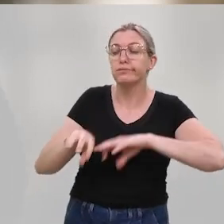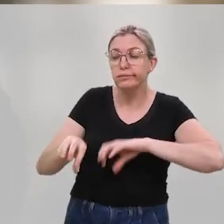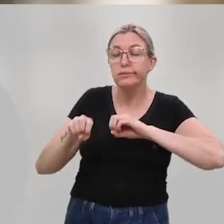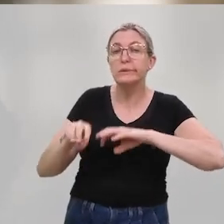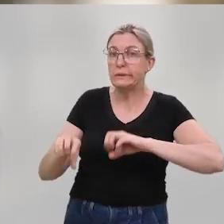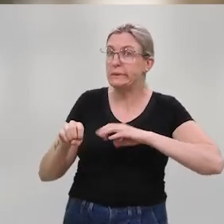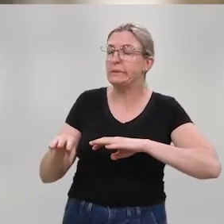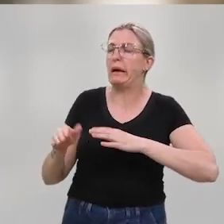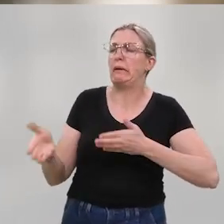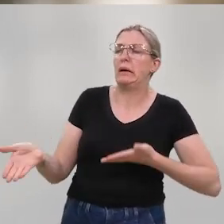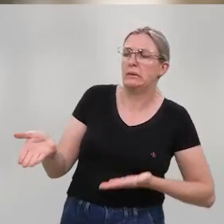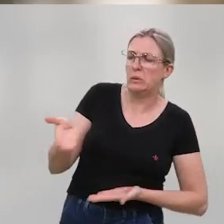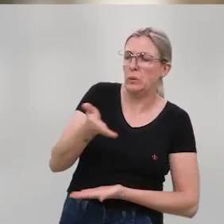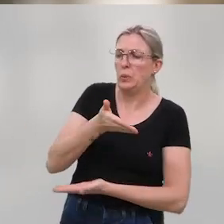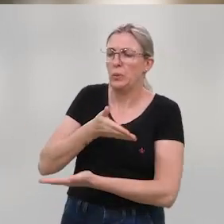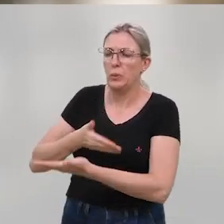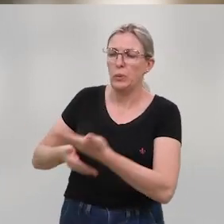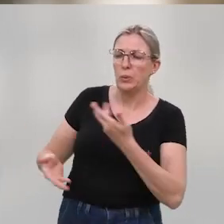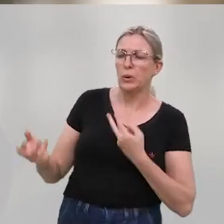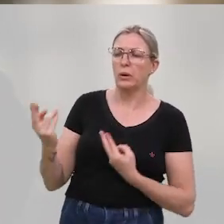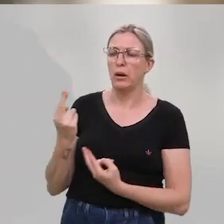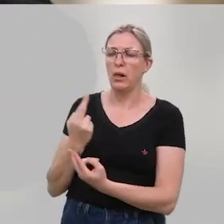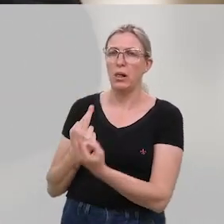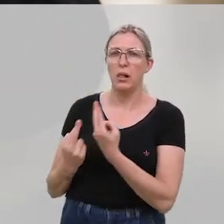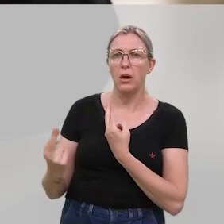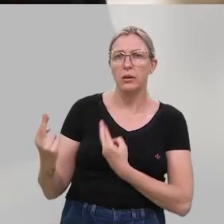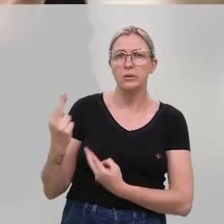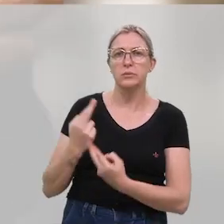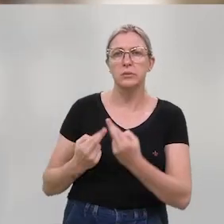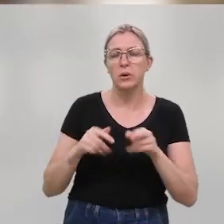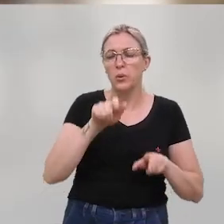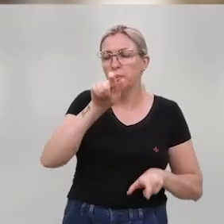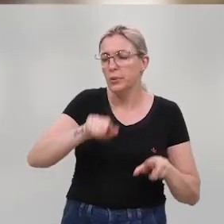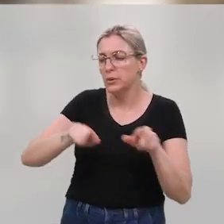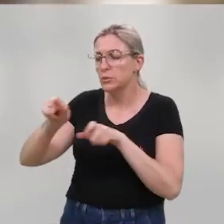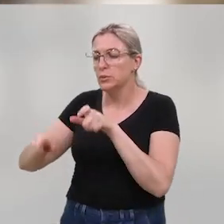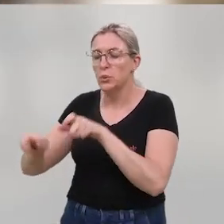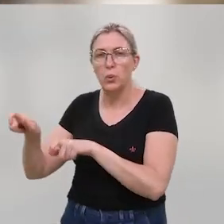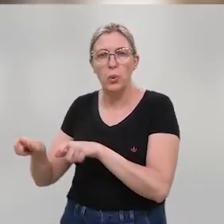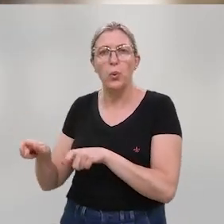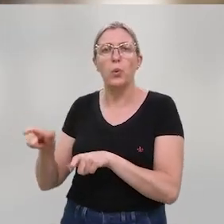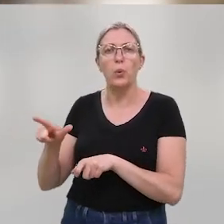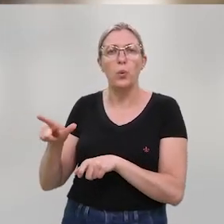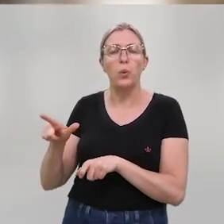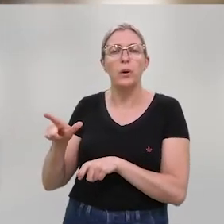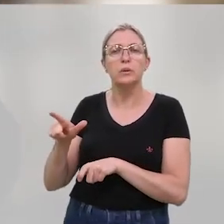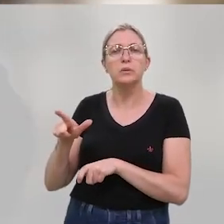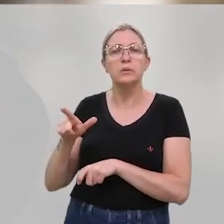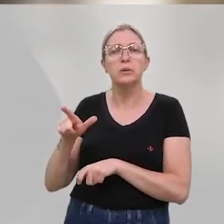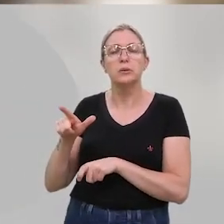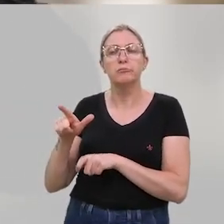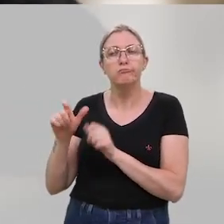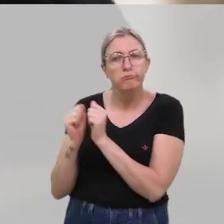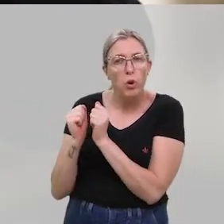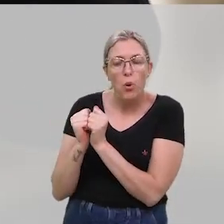Outras vezes a gente precisava ensiná-los a socializar, a